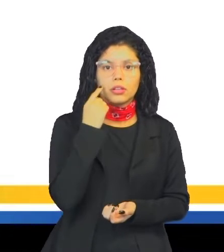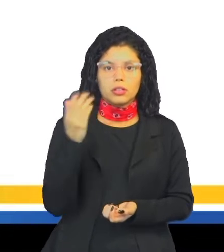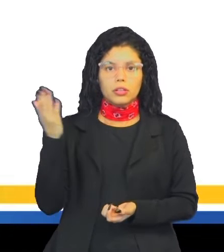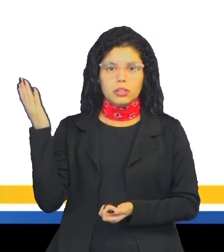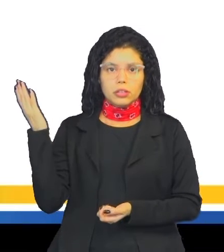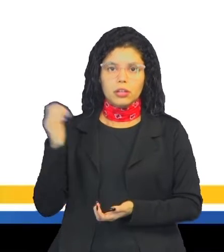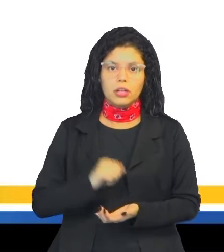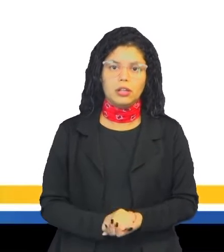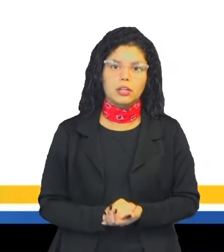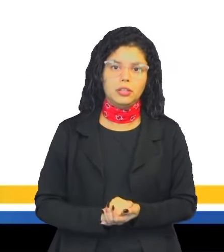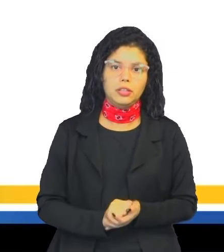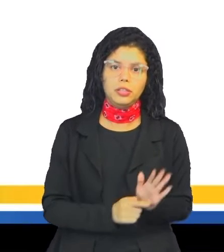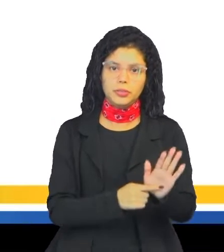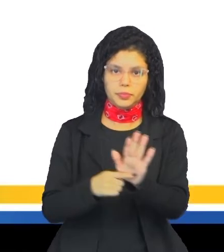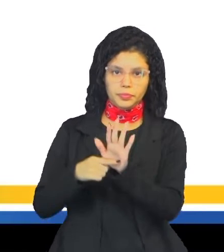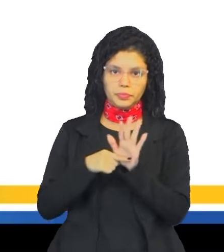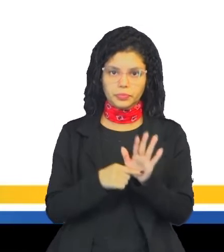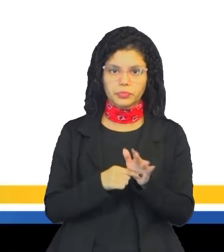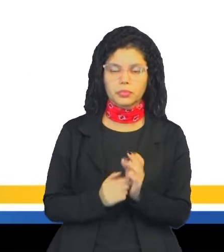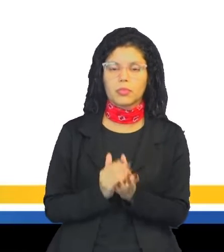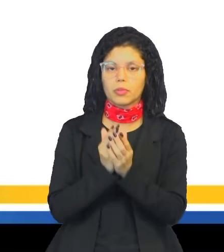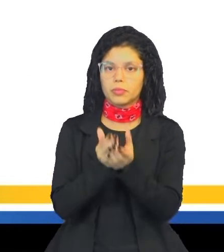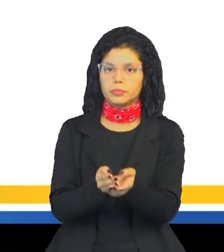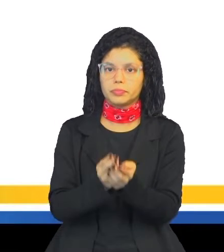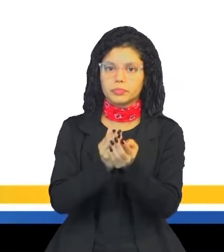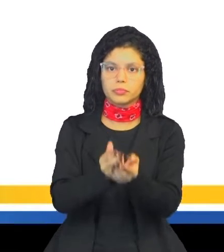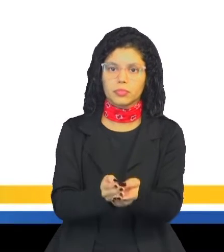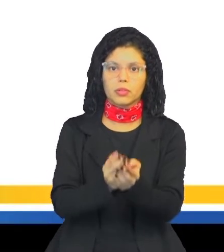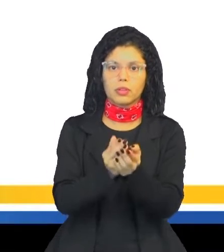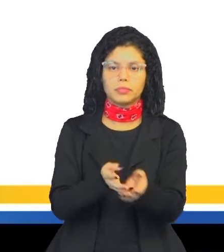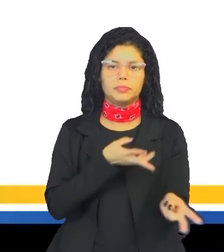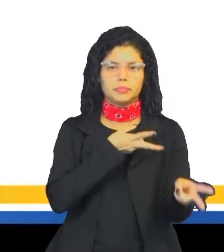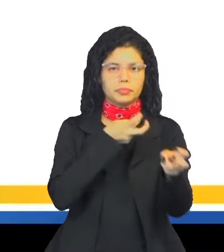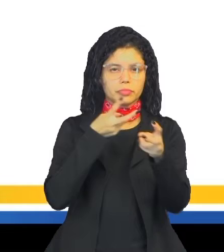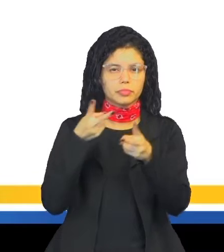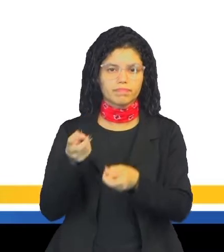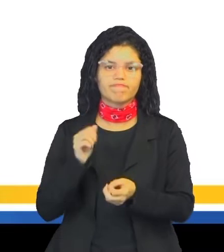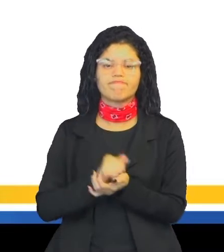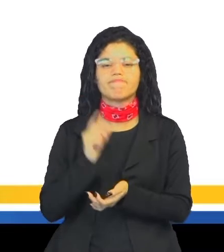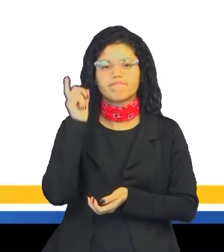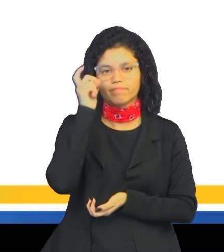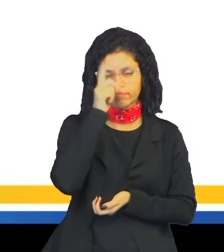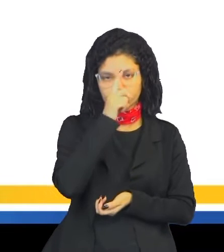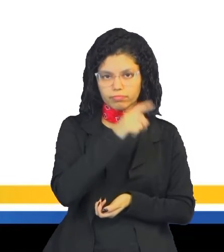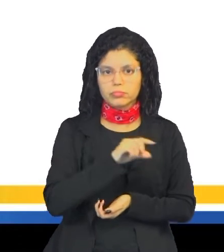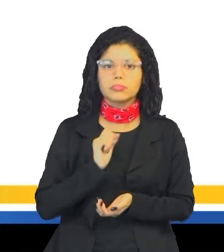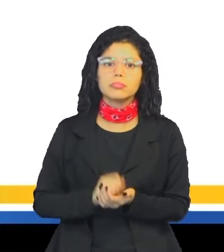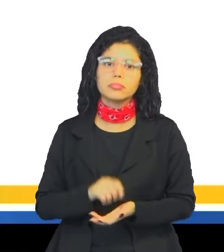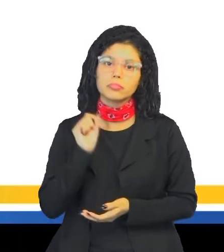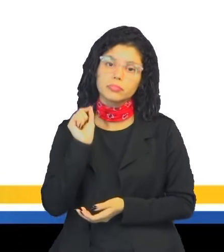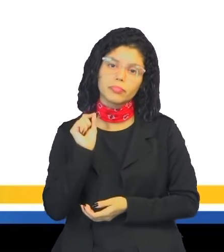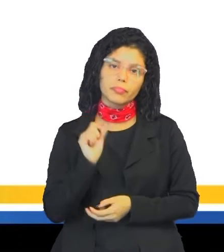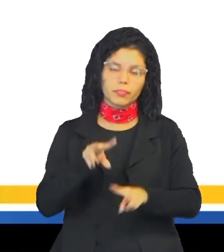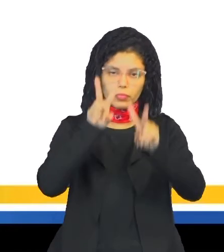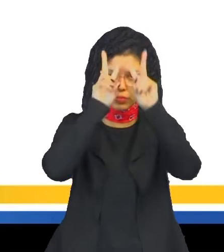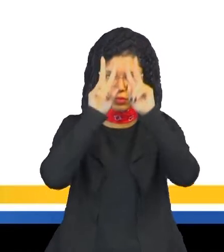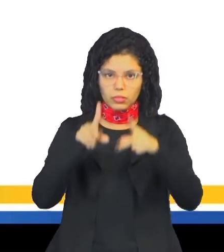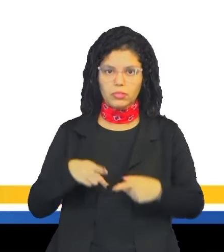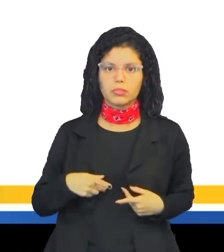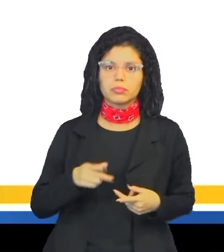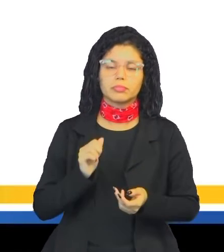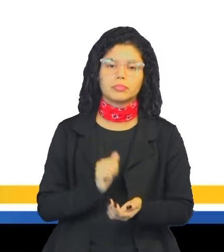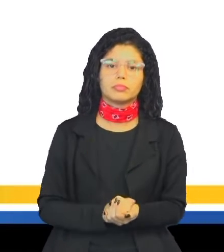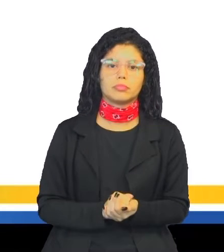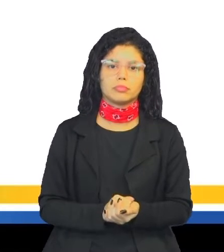Observem aí uma representação do navio negreiro e percebam a crueldade, com que esses seres humanos eram